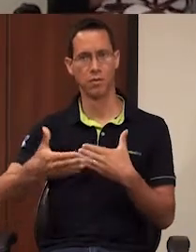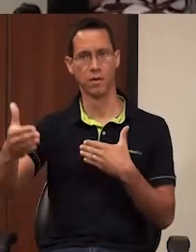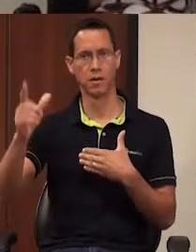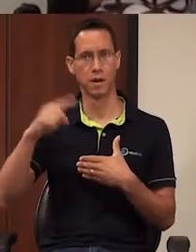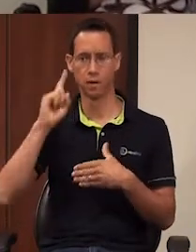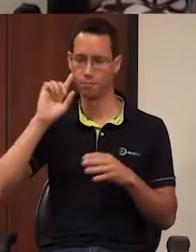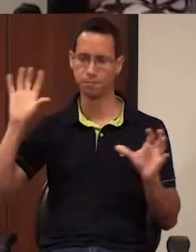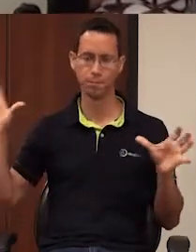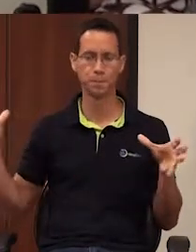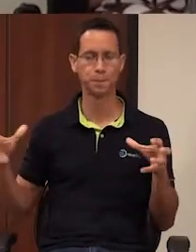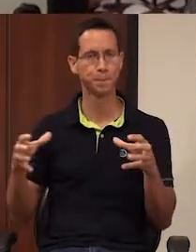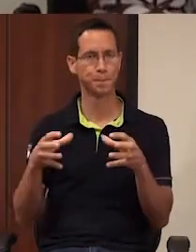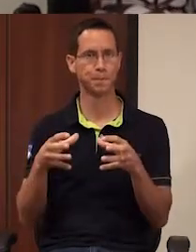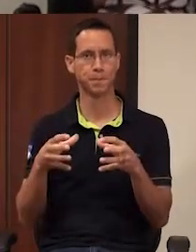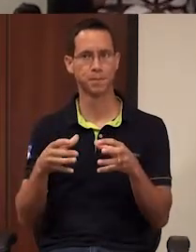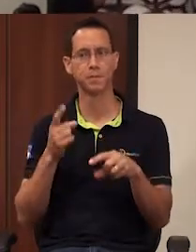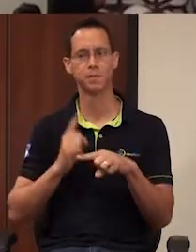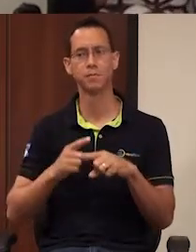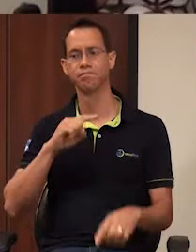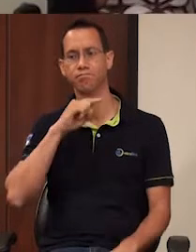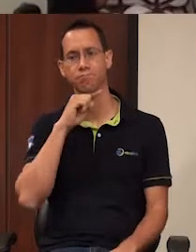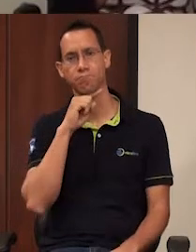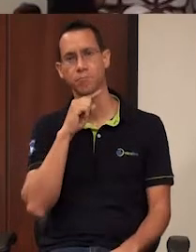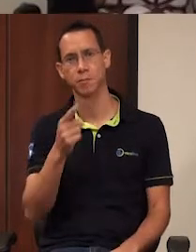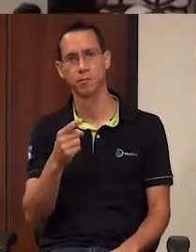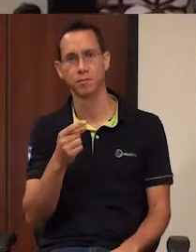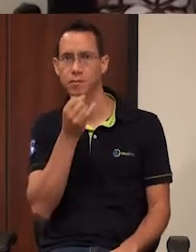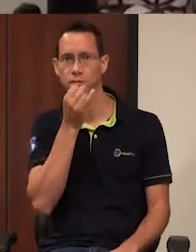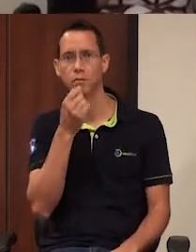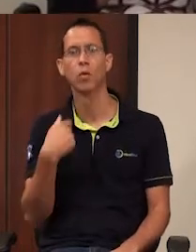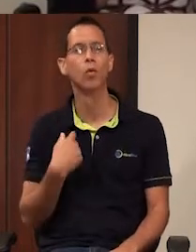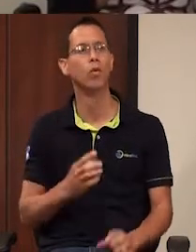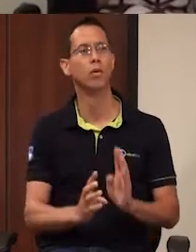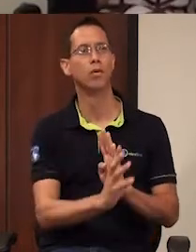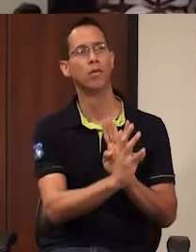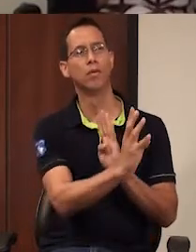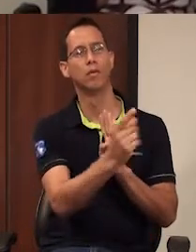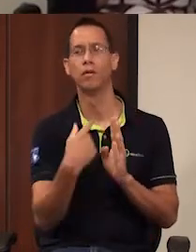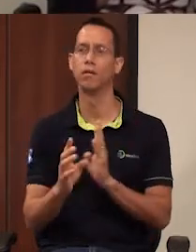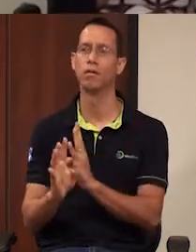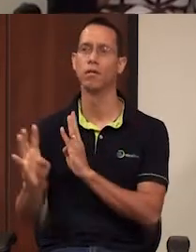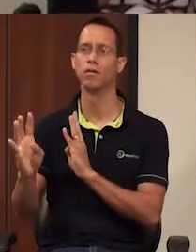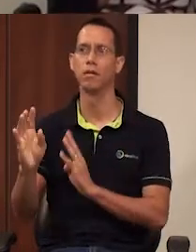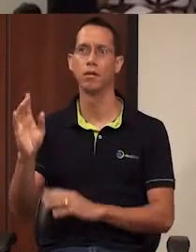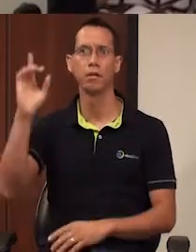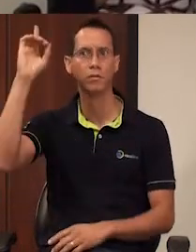é todo mundo no mesmo barco, porque não dá... em que fila que eu entro? Na fila do direito da